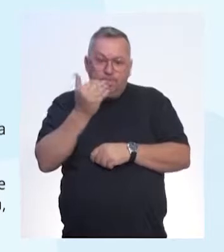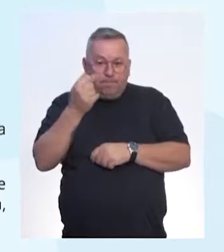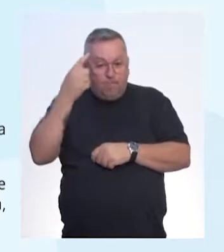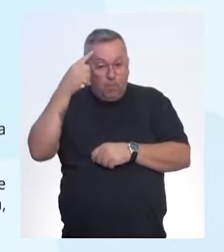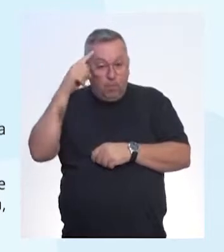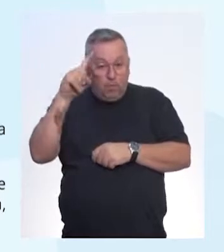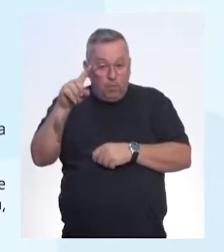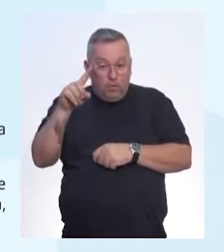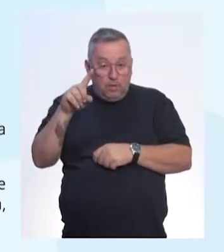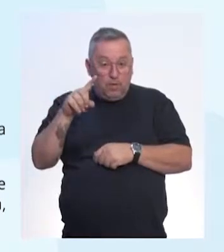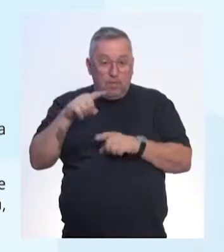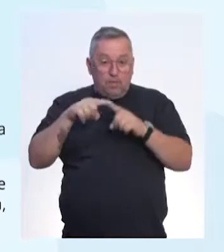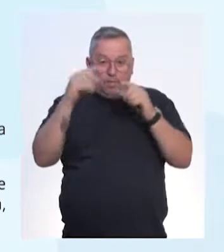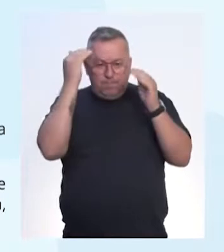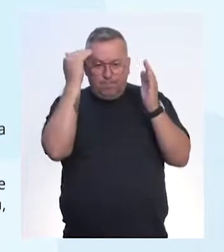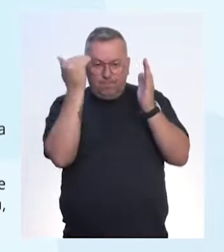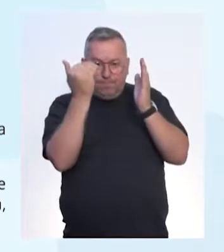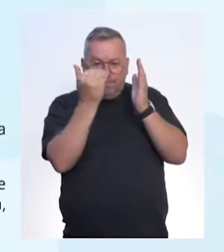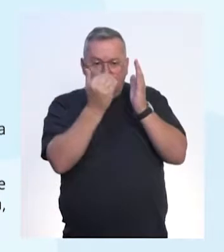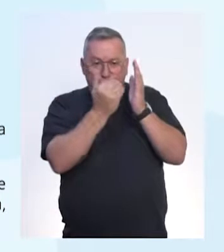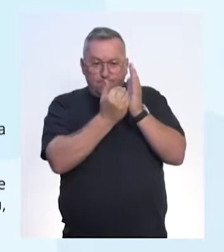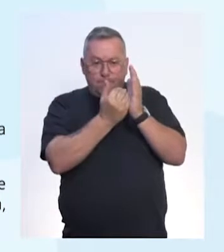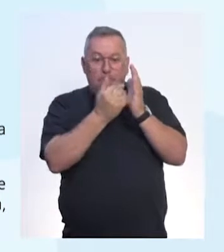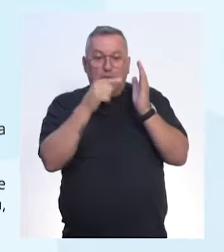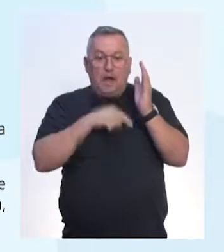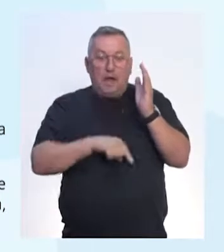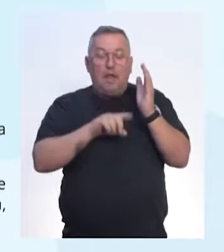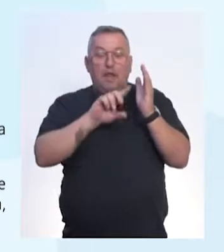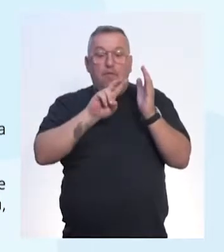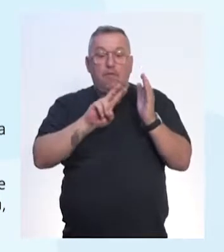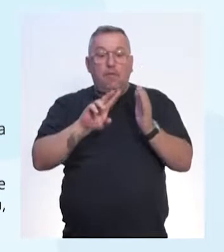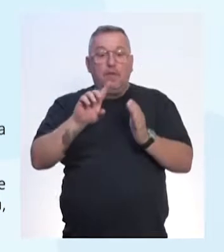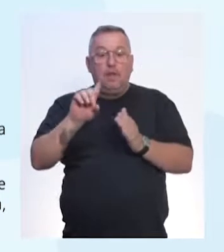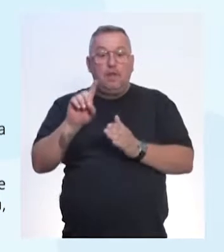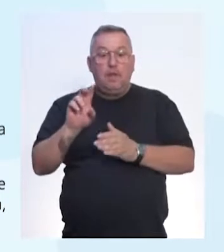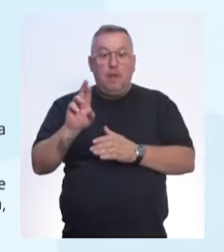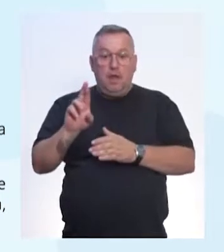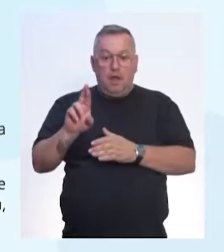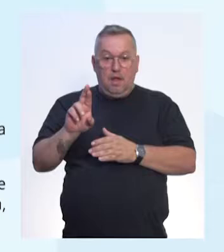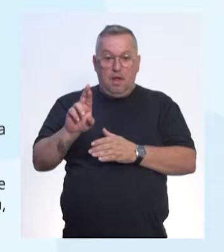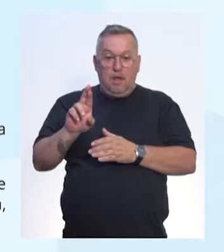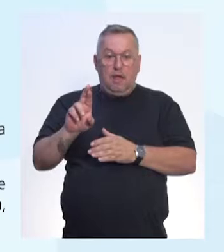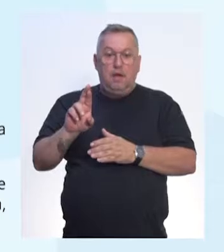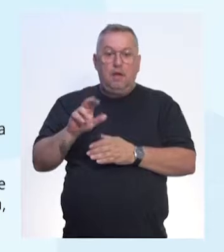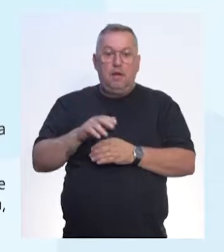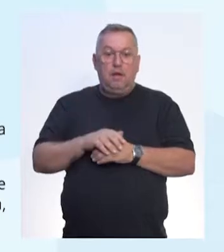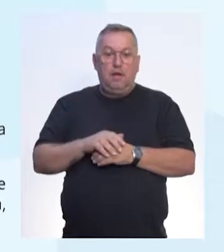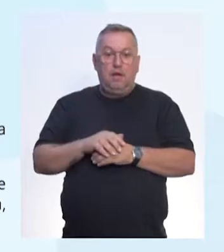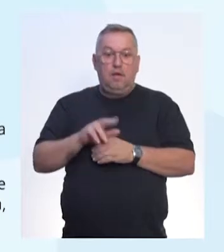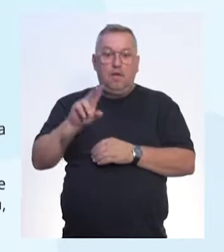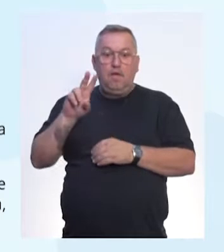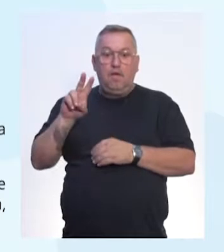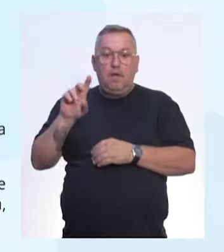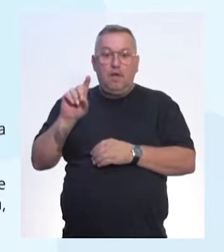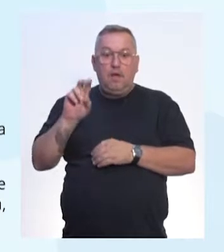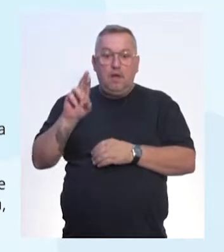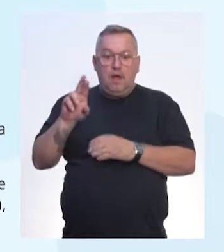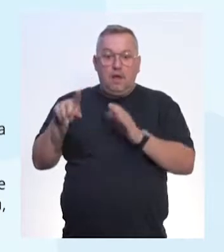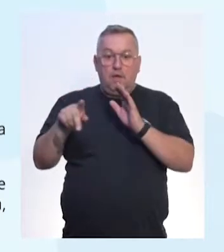dia, respeitando os valores de referência de carboidratos